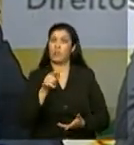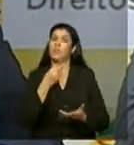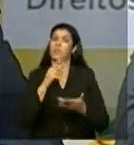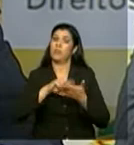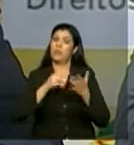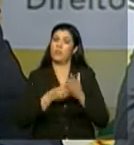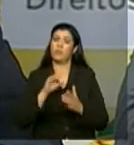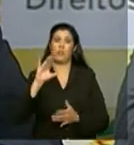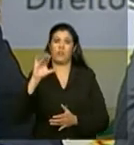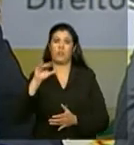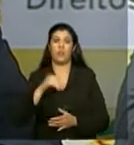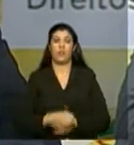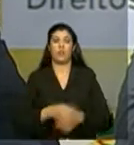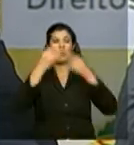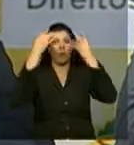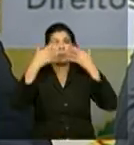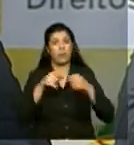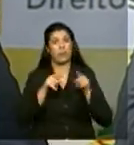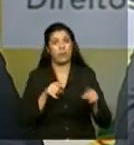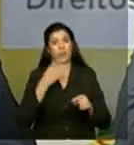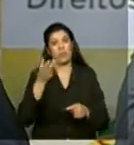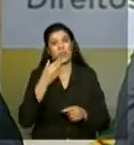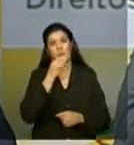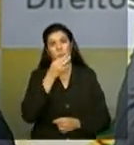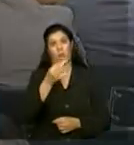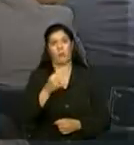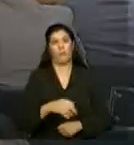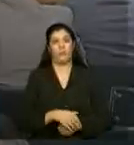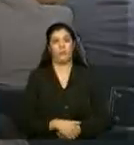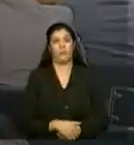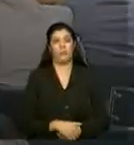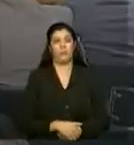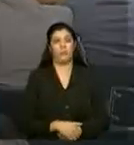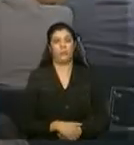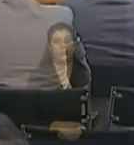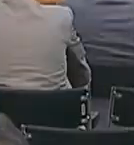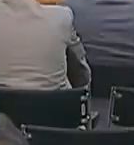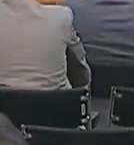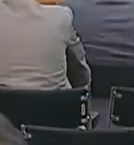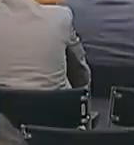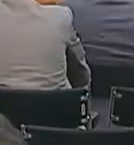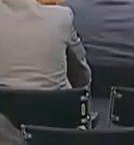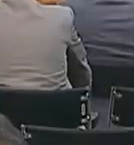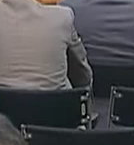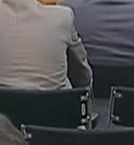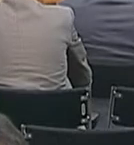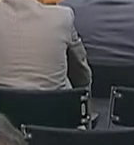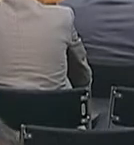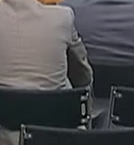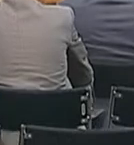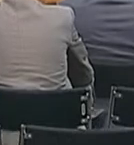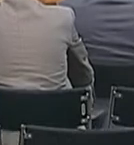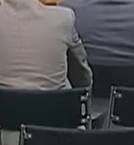nós desse local que entenda que se liga podemos seguir para a próxima pergunta